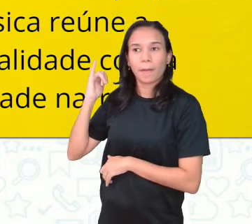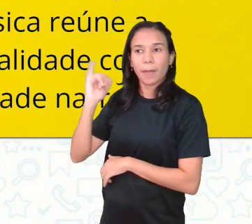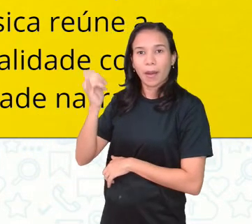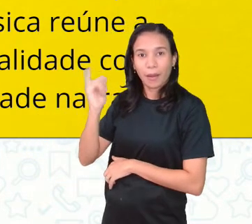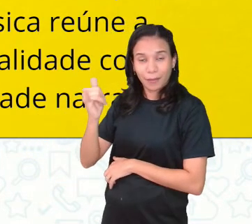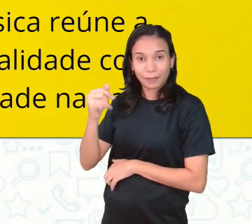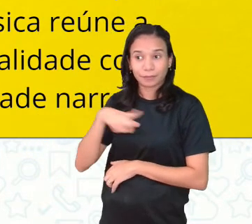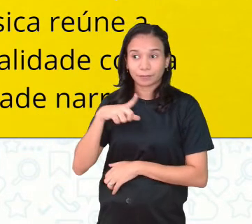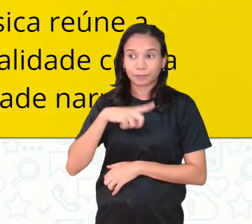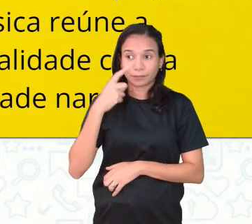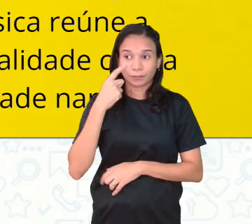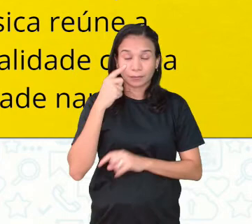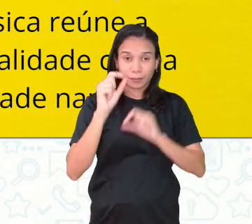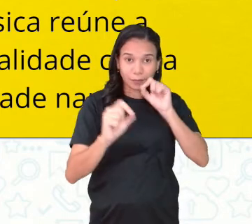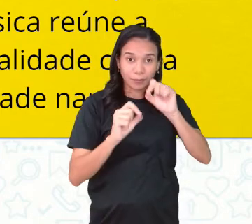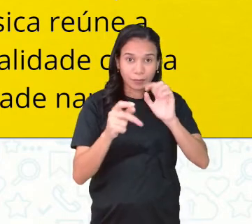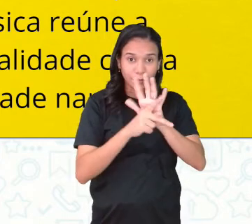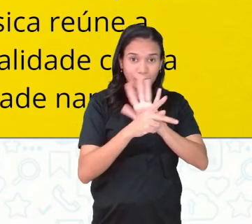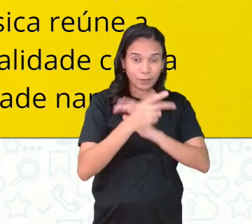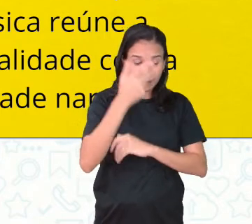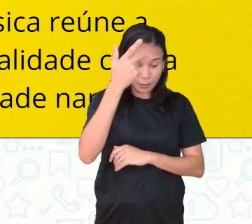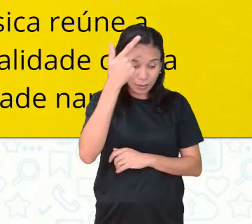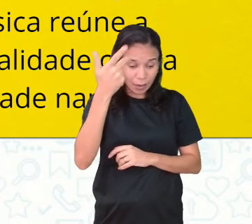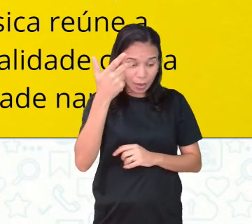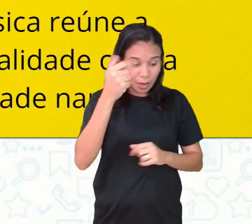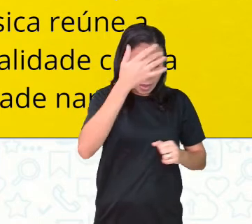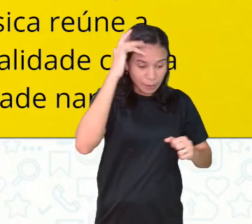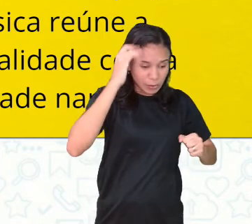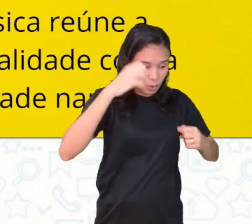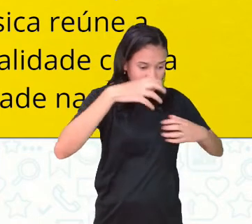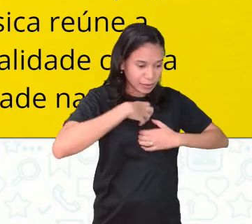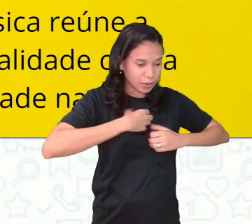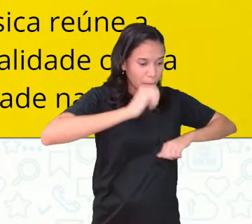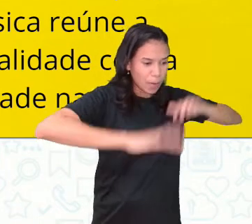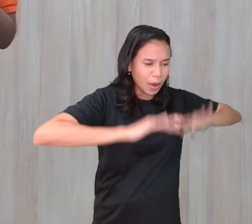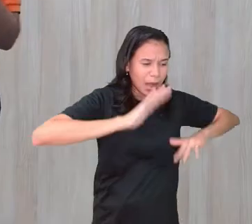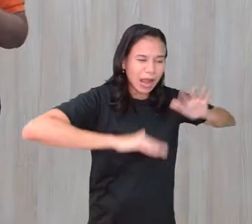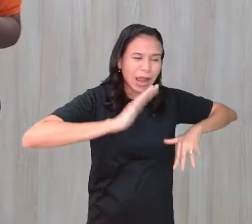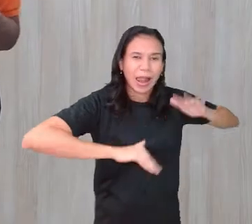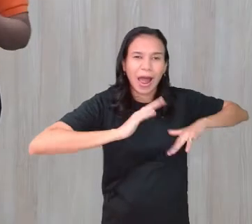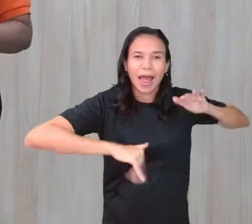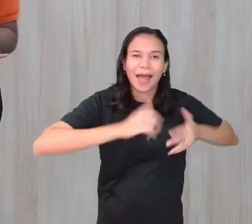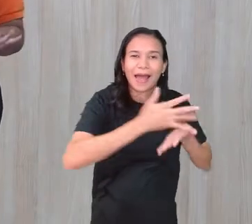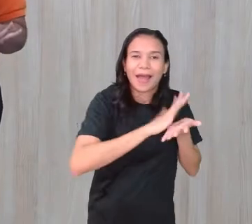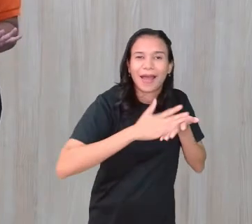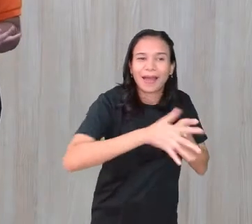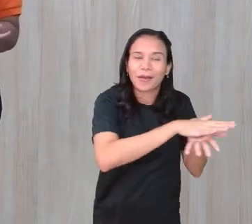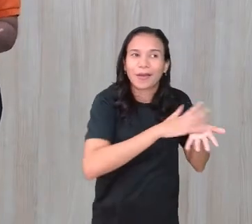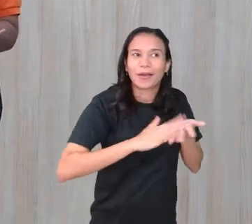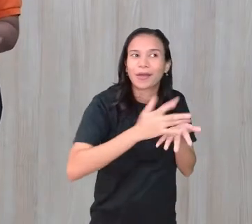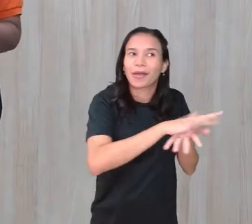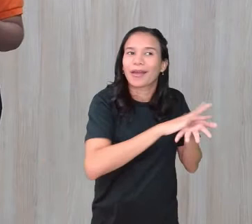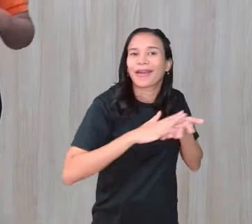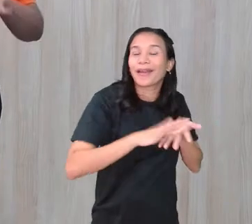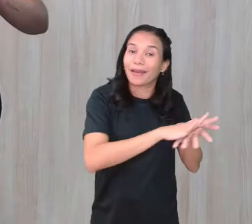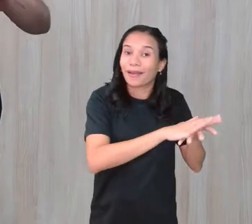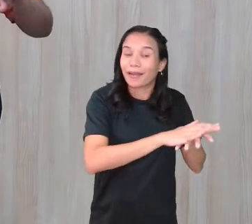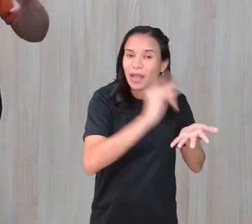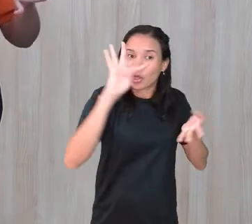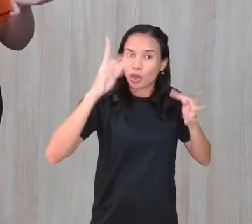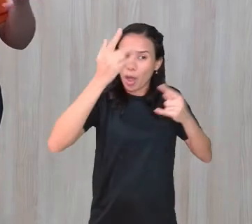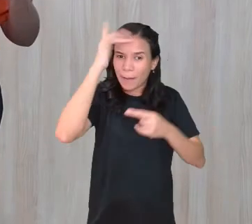ali instrumentistas que vão dar o ritmo, né, do batuque para que a escola desfile bem na avenida e todo